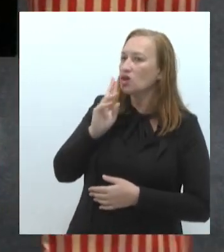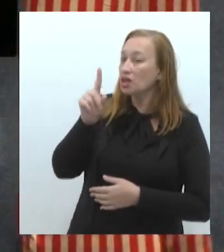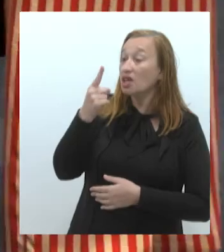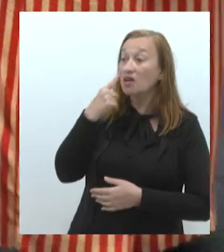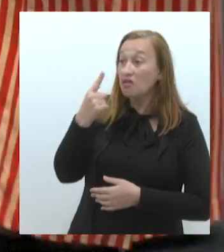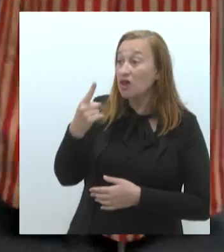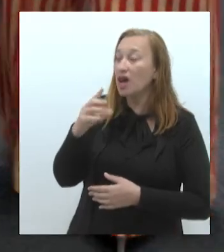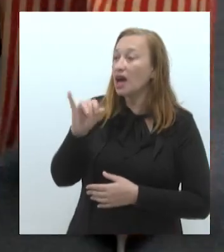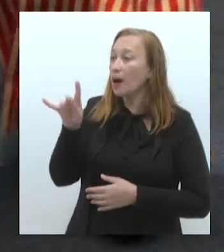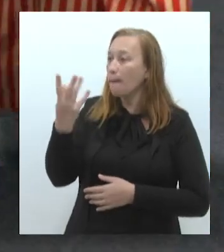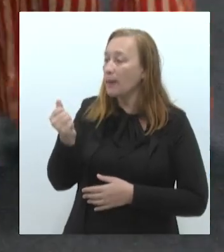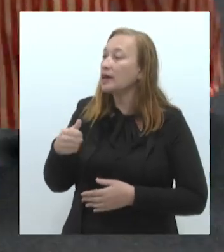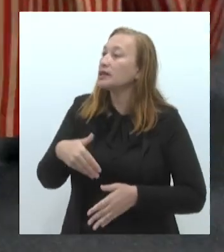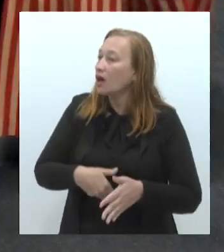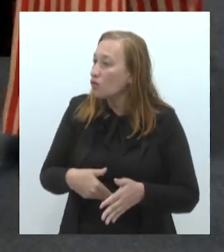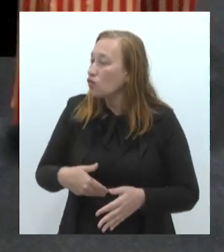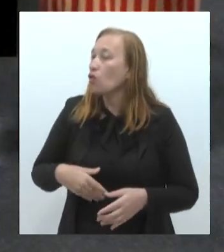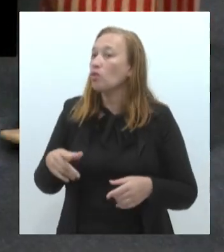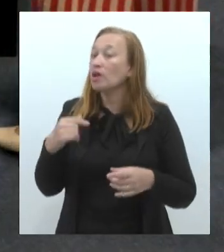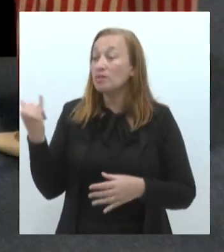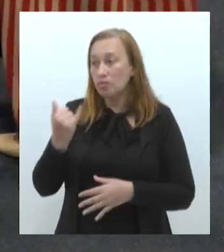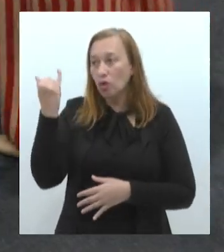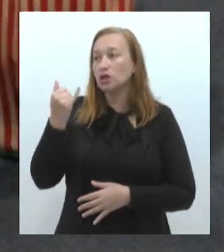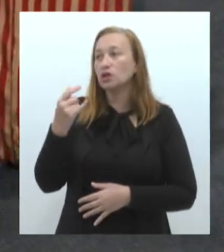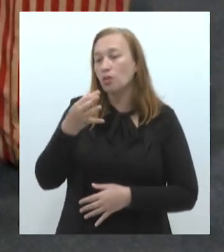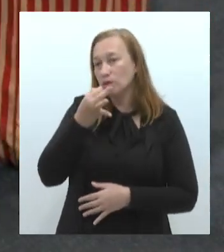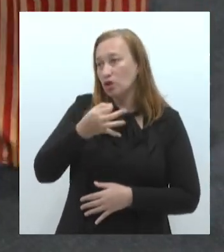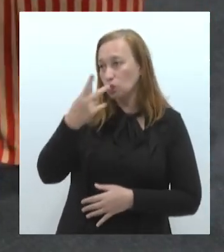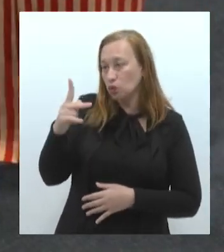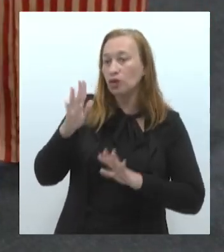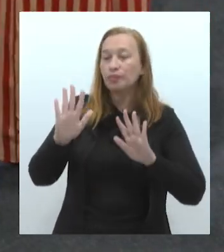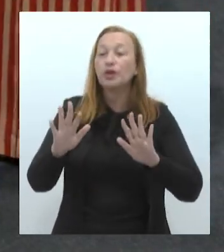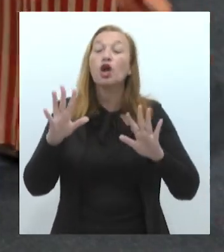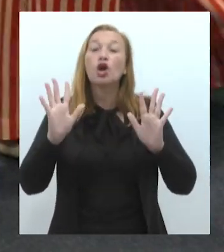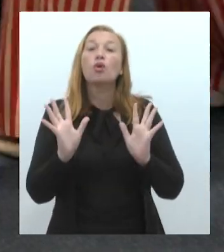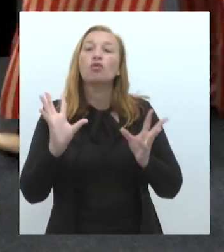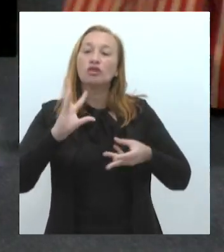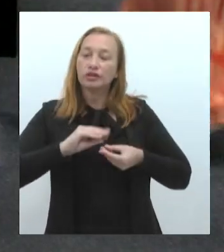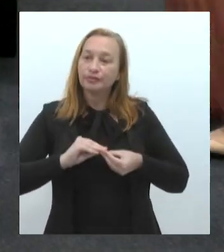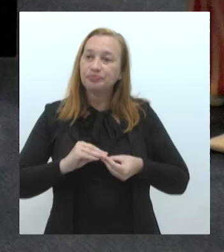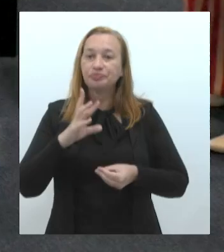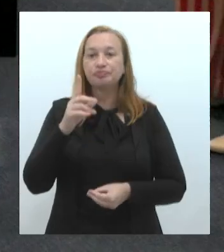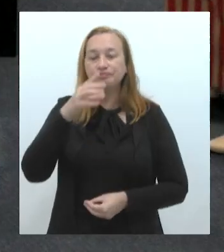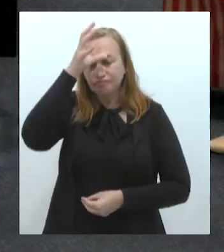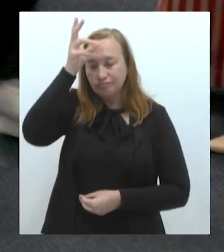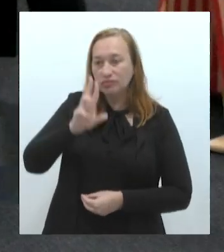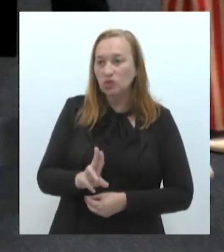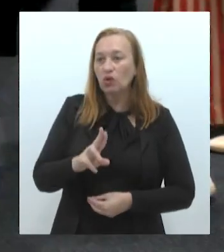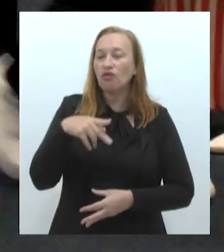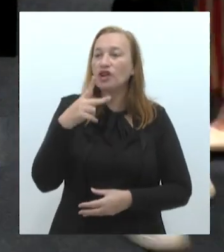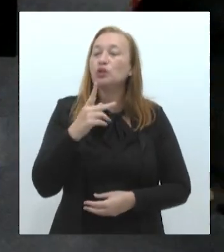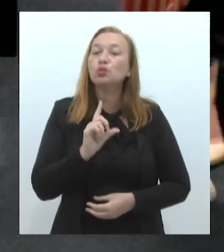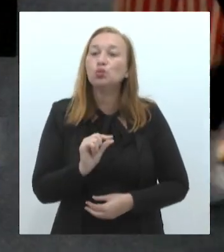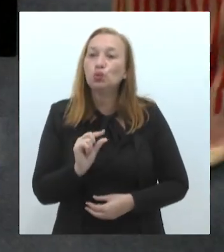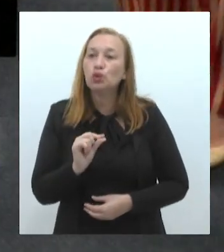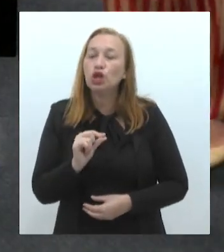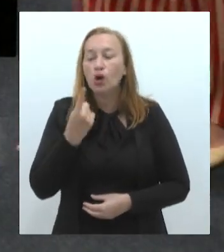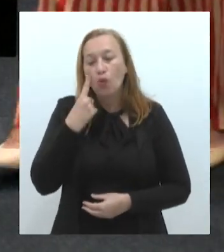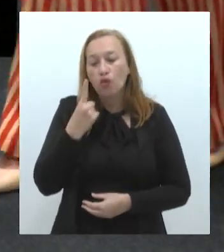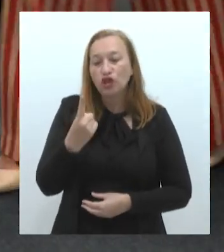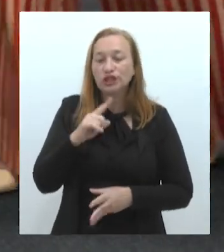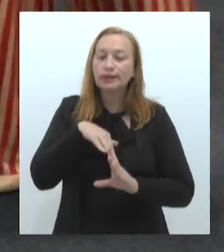fome. Então, muito oportuna a sua sugestão. Eu queria concluir, Tia Ju, dizendo o seguinte, eu vejo